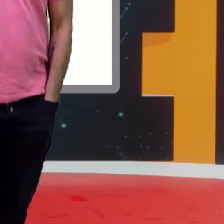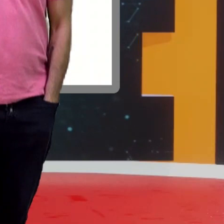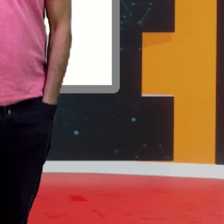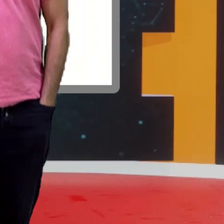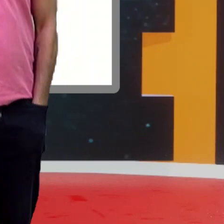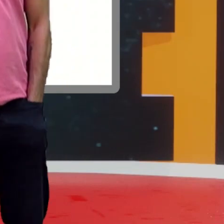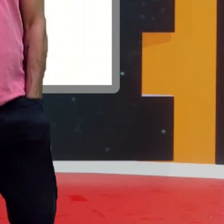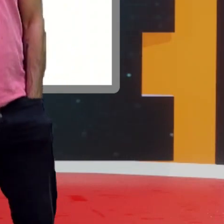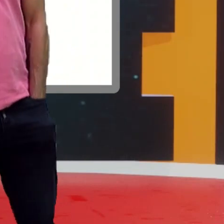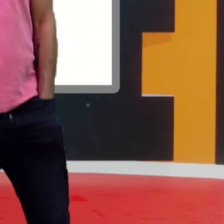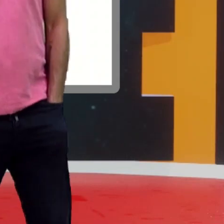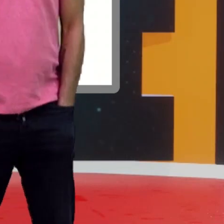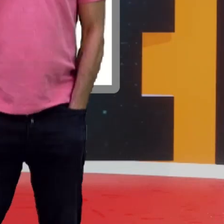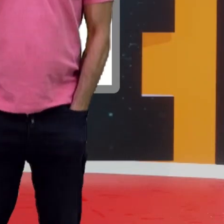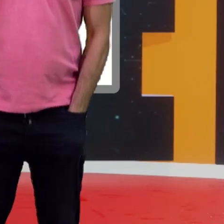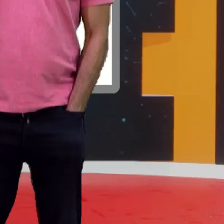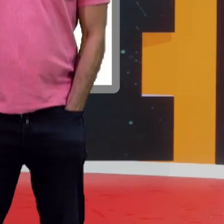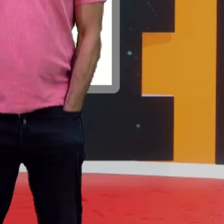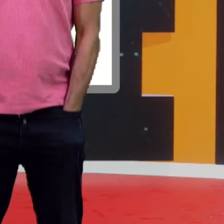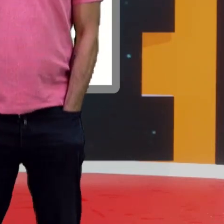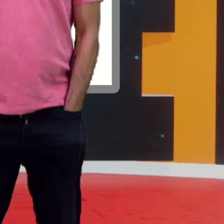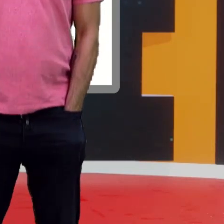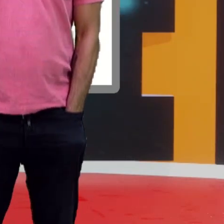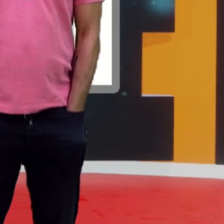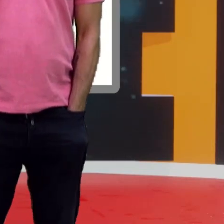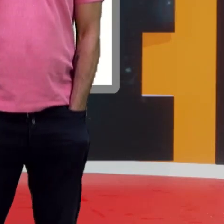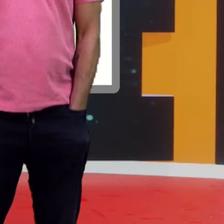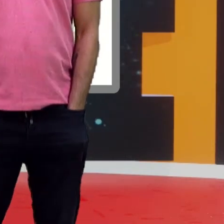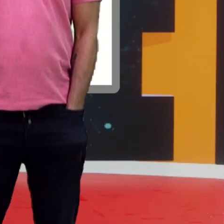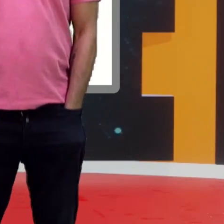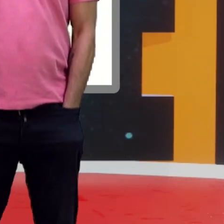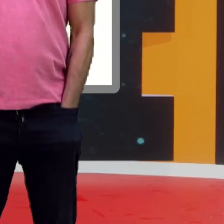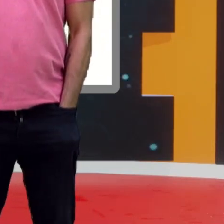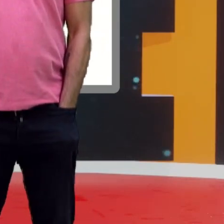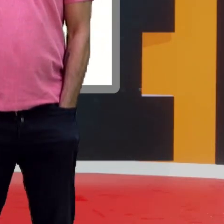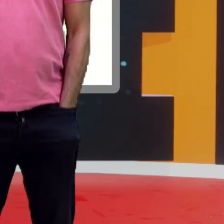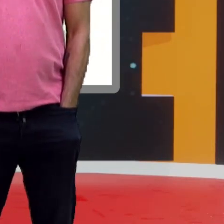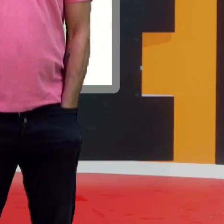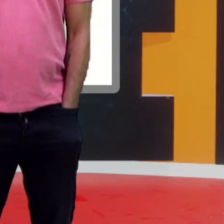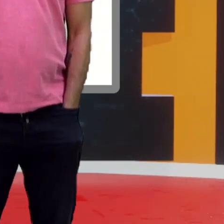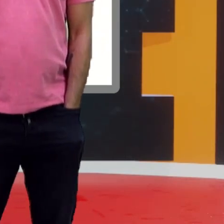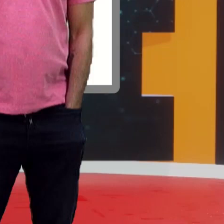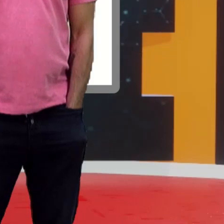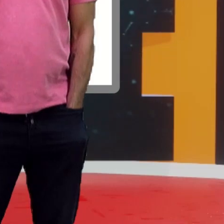E as atividades de sala já chegaram pra gente, né? Cadê o Vitor?